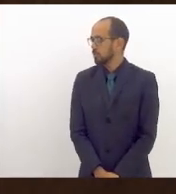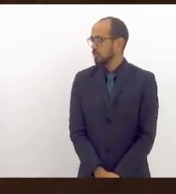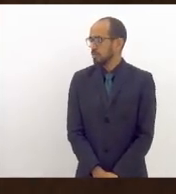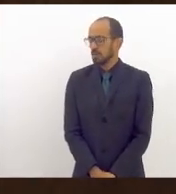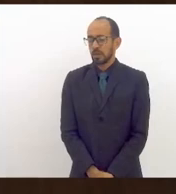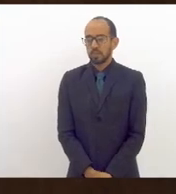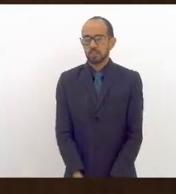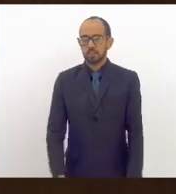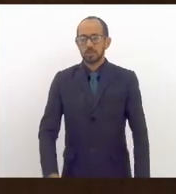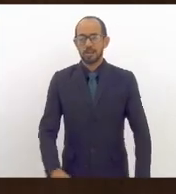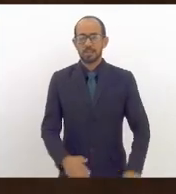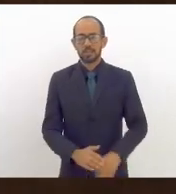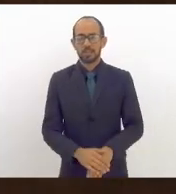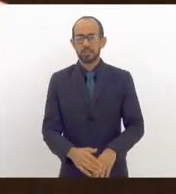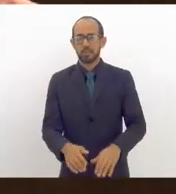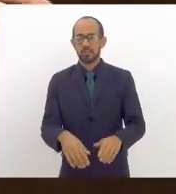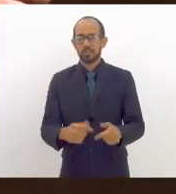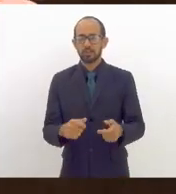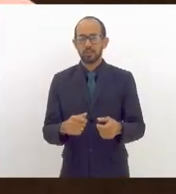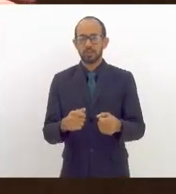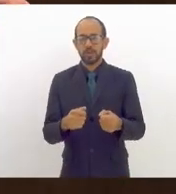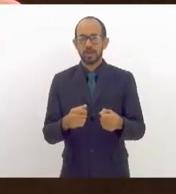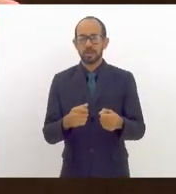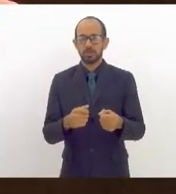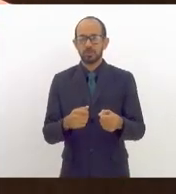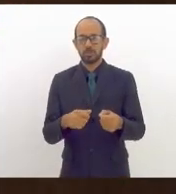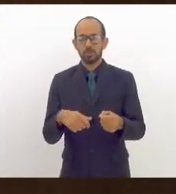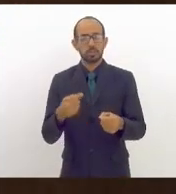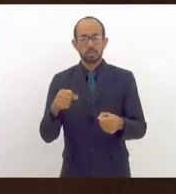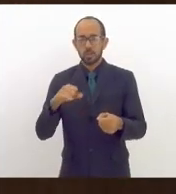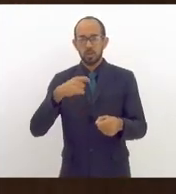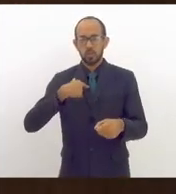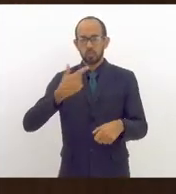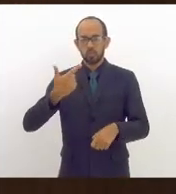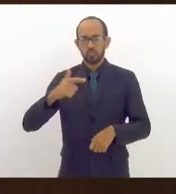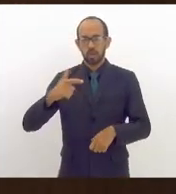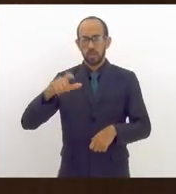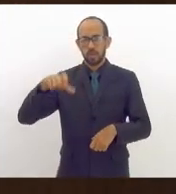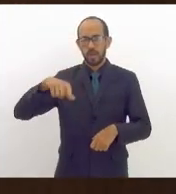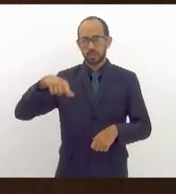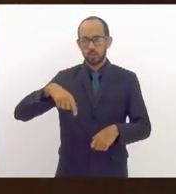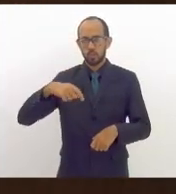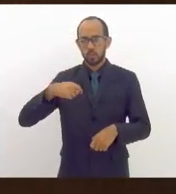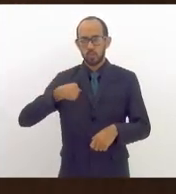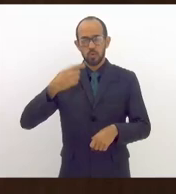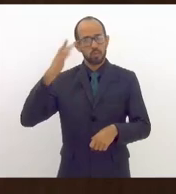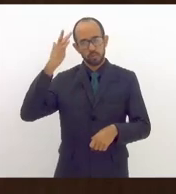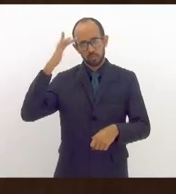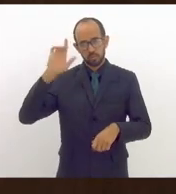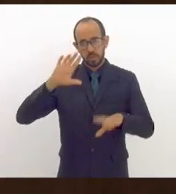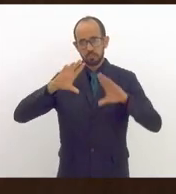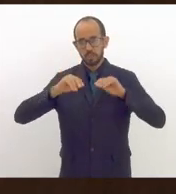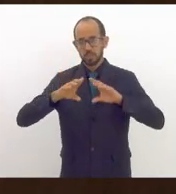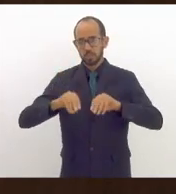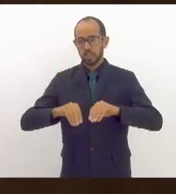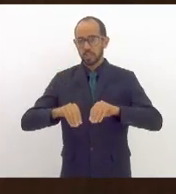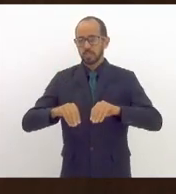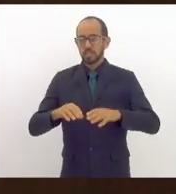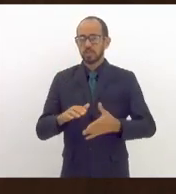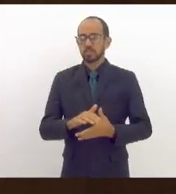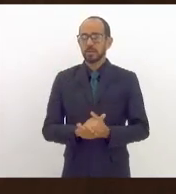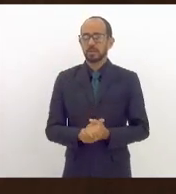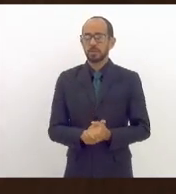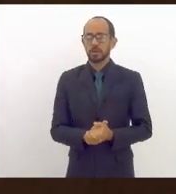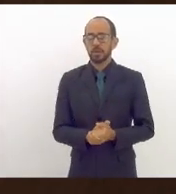de máquinas se eu não tiver um cartão ou tiver dificuldade de manusear aquelas máquinas